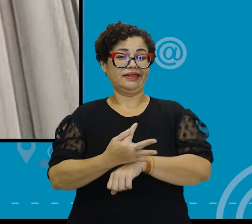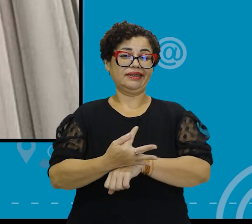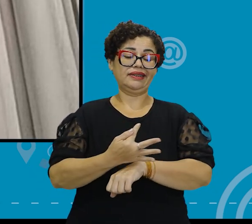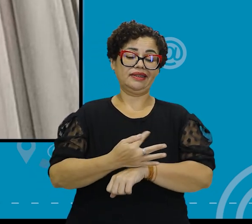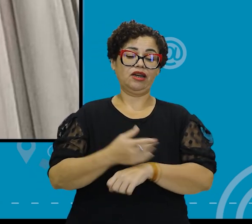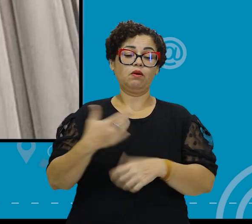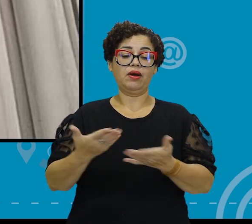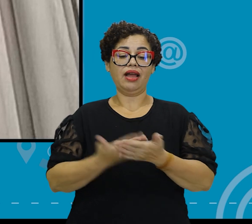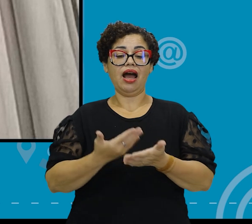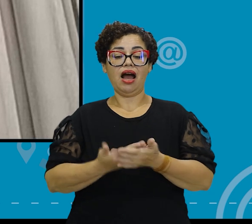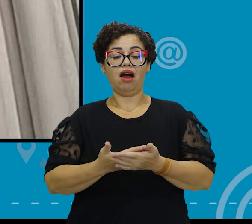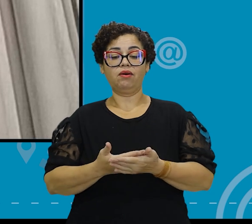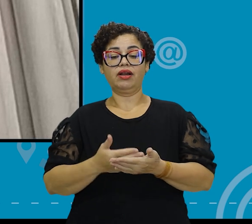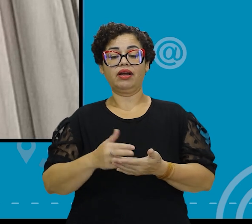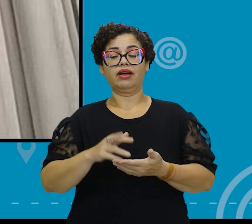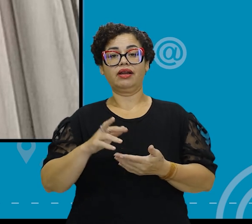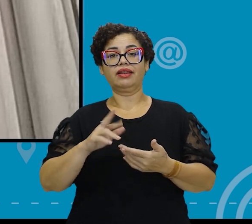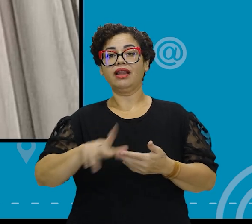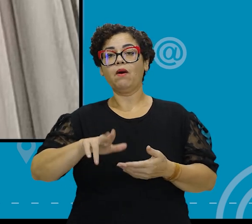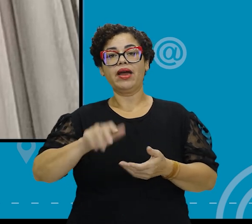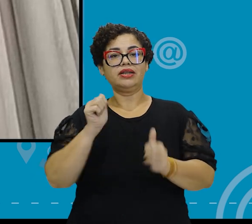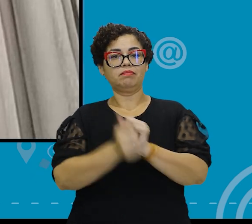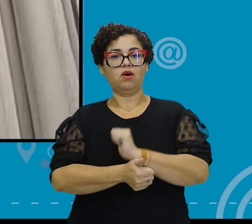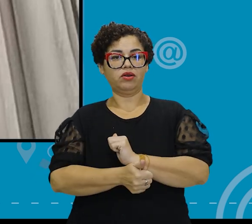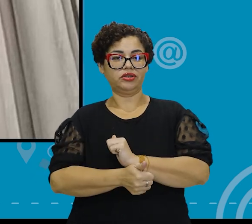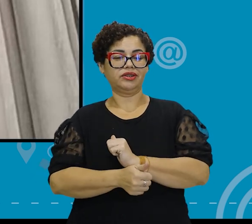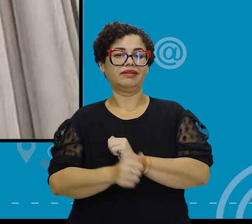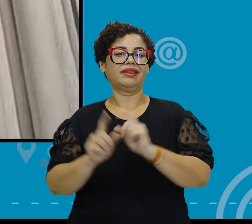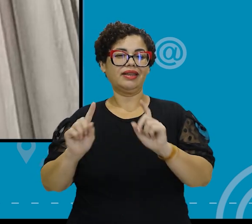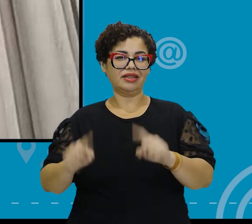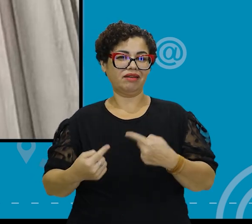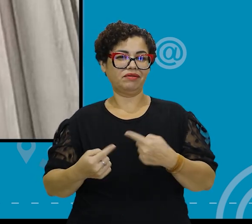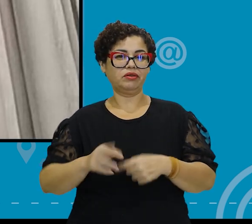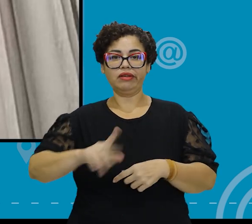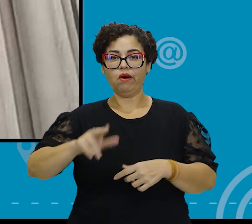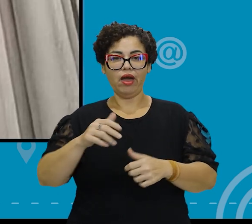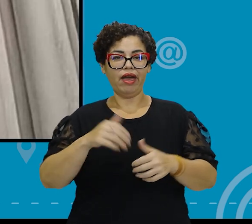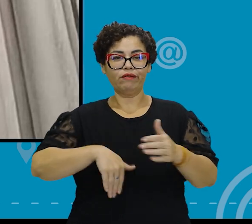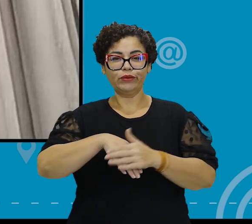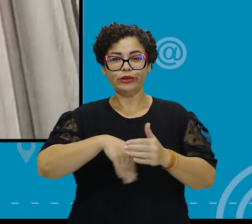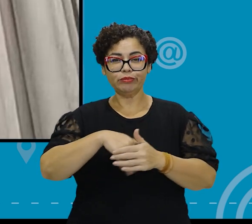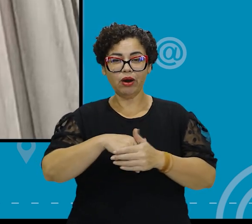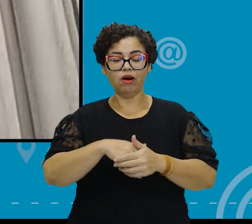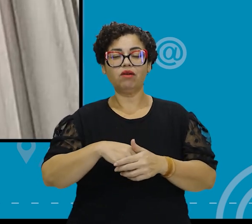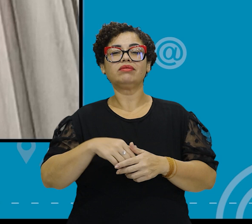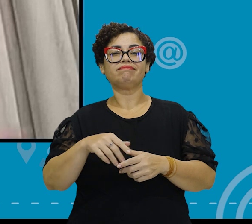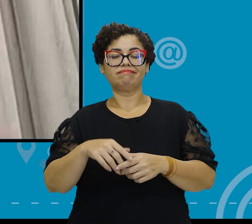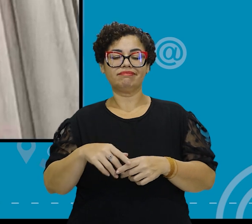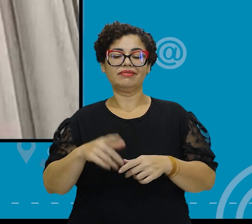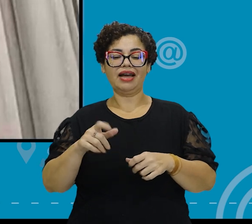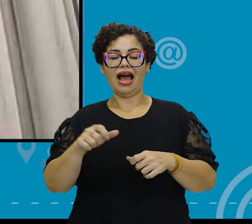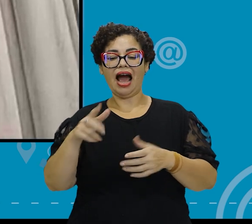quando a aula não é esporte. Ou melhor, quando a aula não é futebol. Você chega para a escola e fala, a